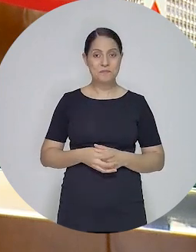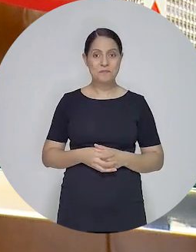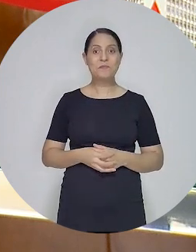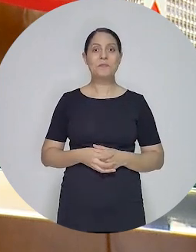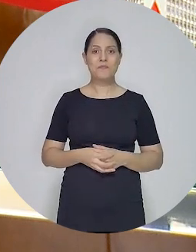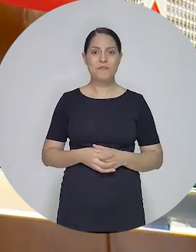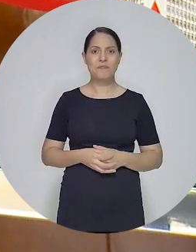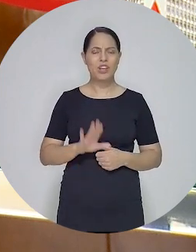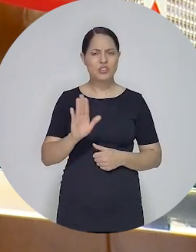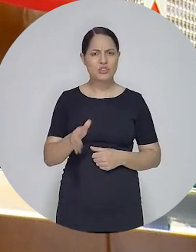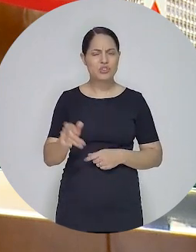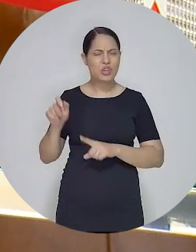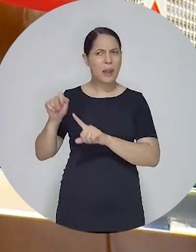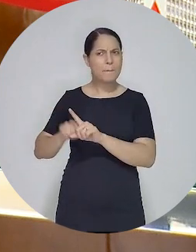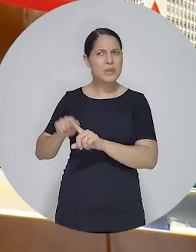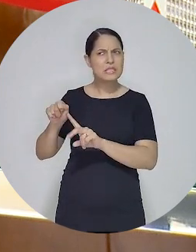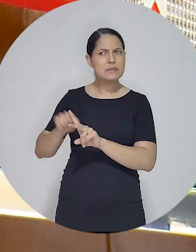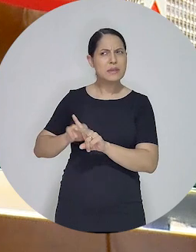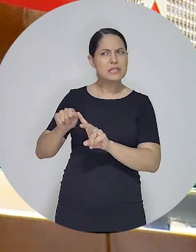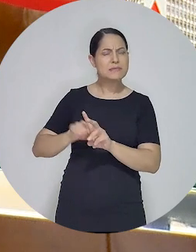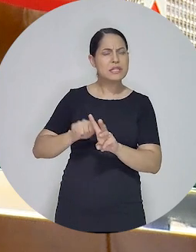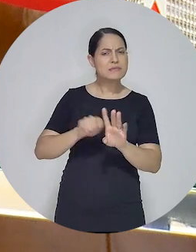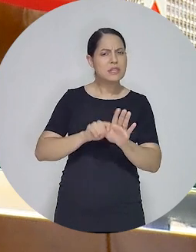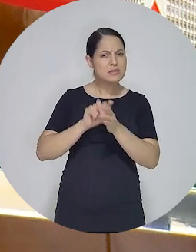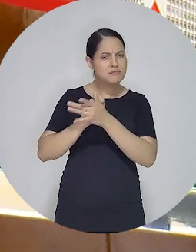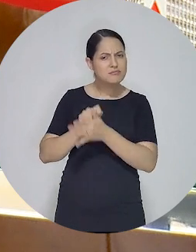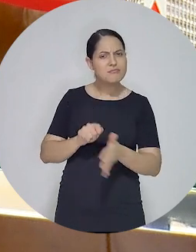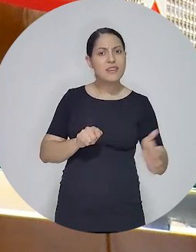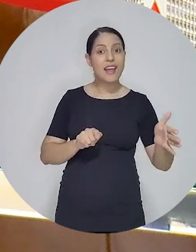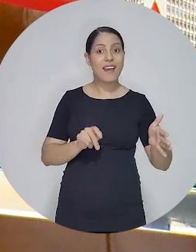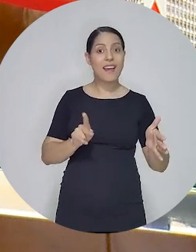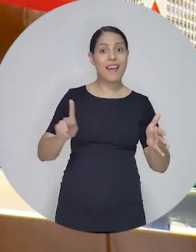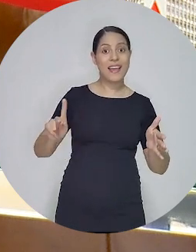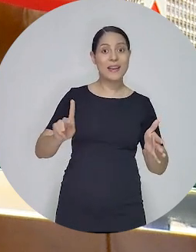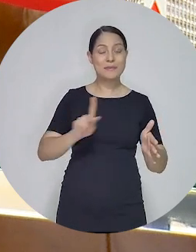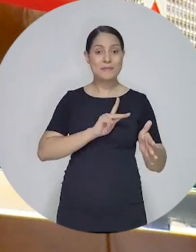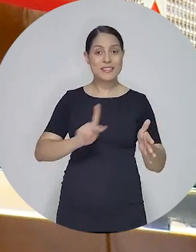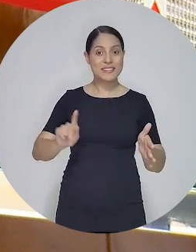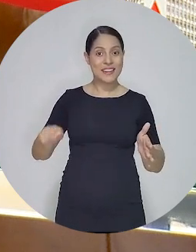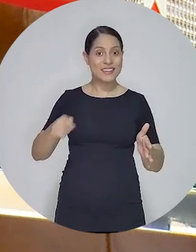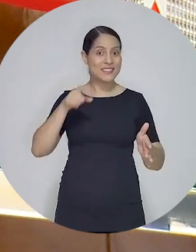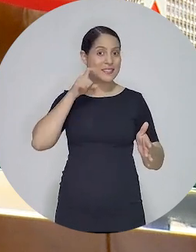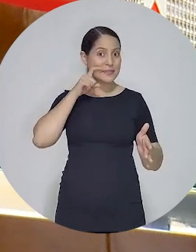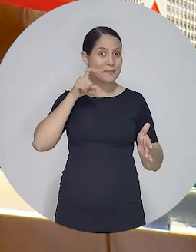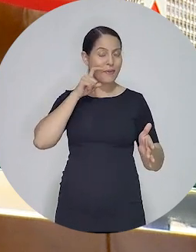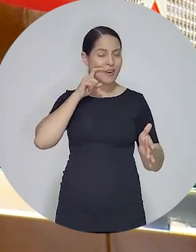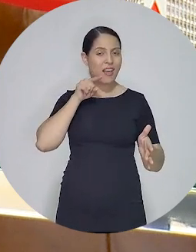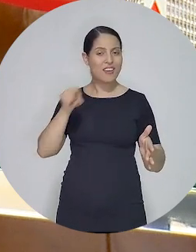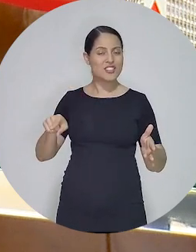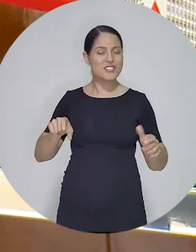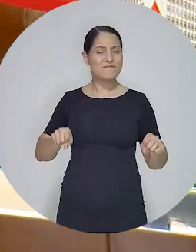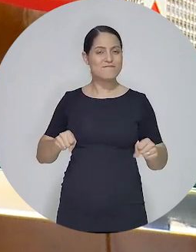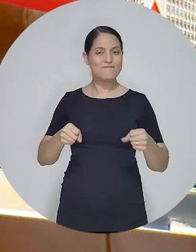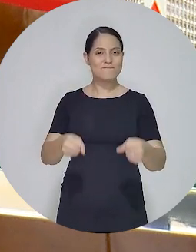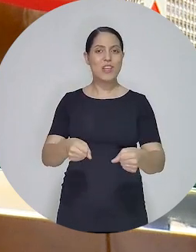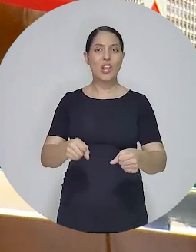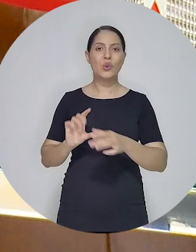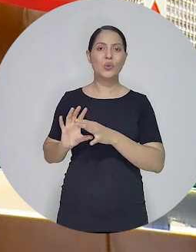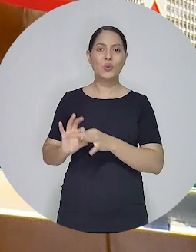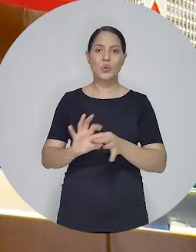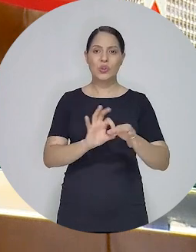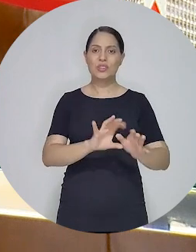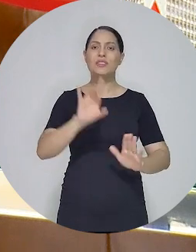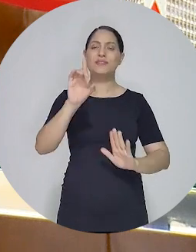desafios. E tal vem ocorrendo já nesses meses iniciais em relação ao presidente Simonetti, que tem